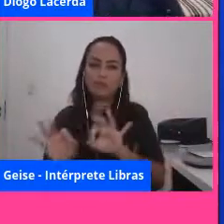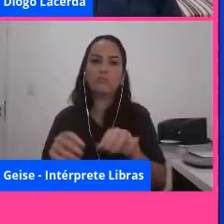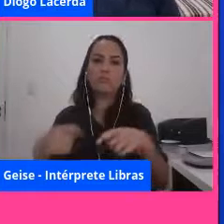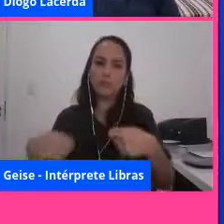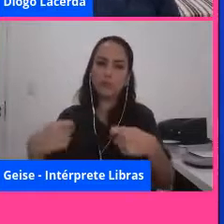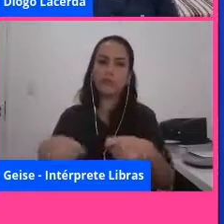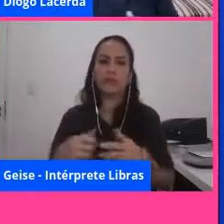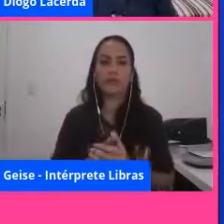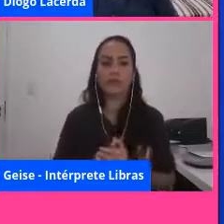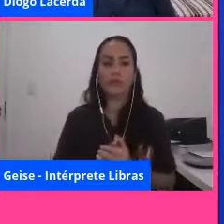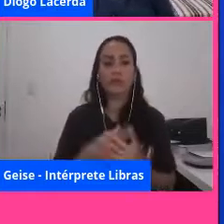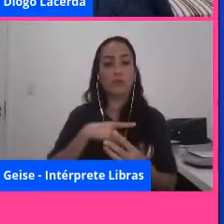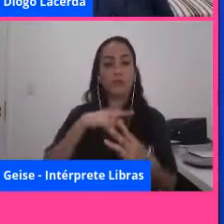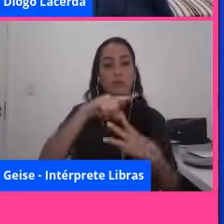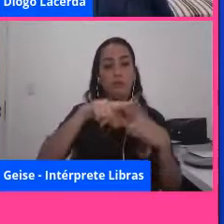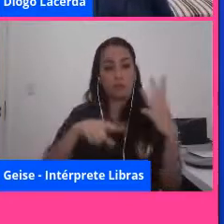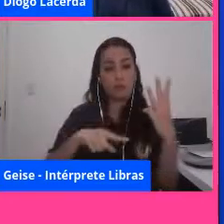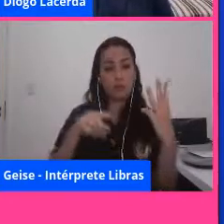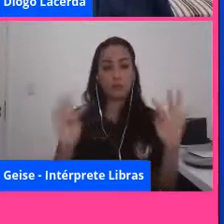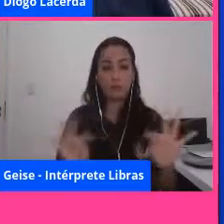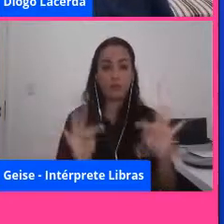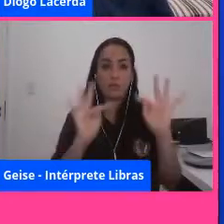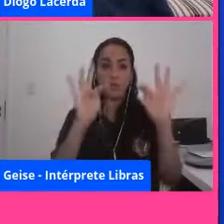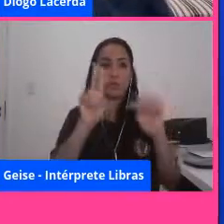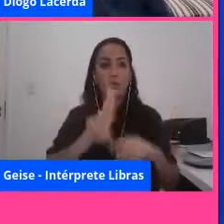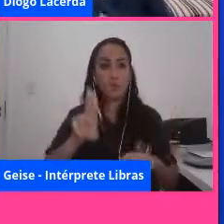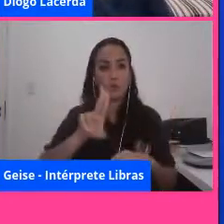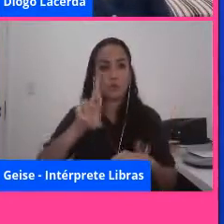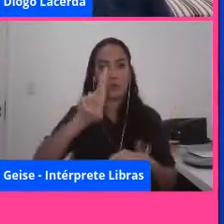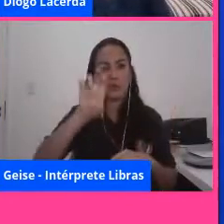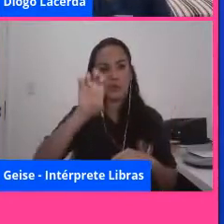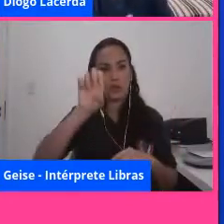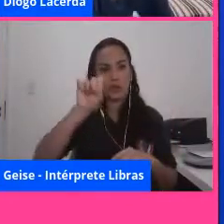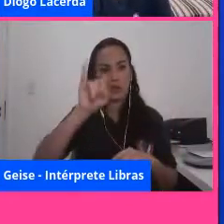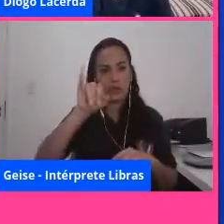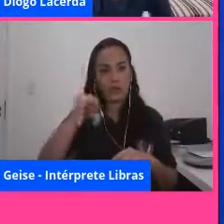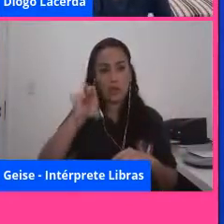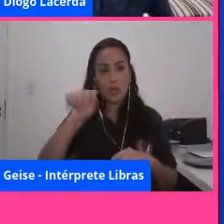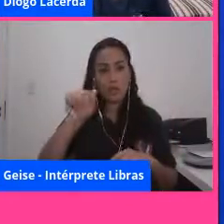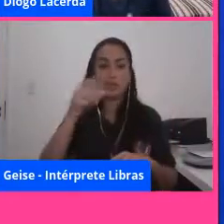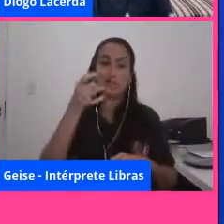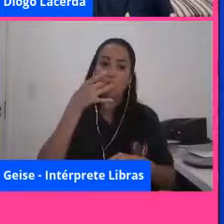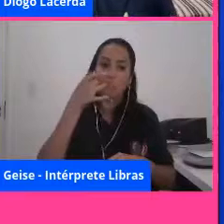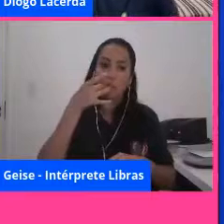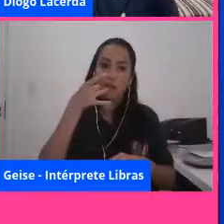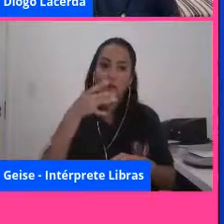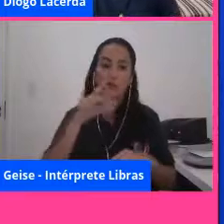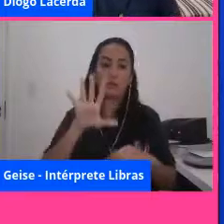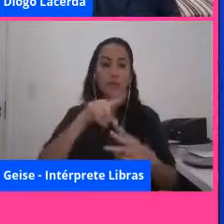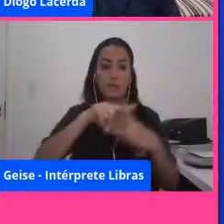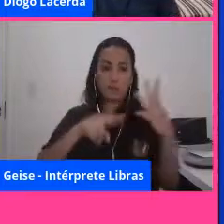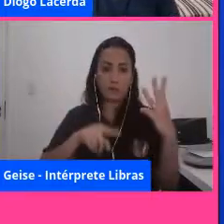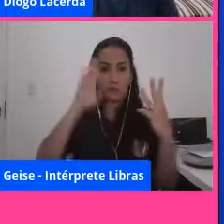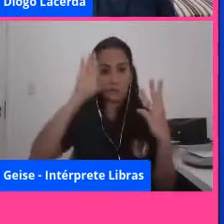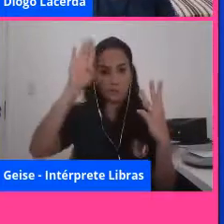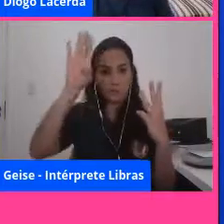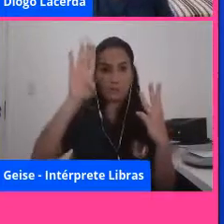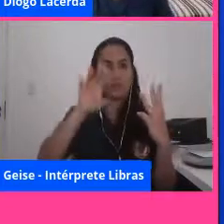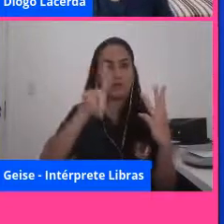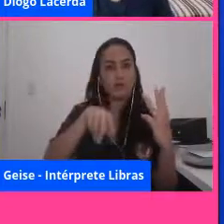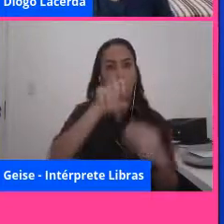3 tecnologias assim que trabalham com resina. Existem outras mas essas aqui são as 3 principais, que é o SLA,